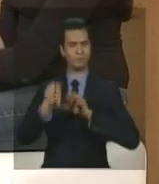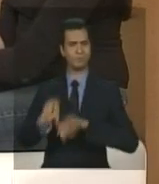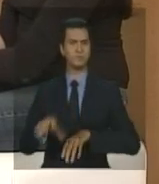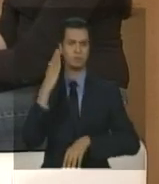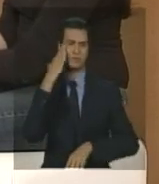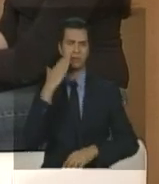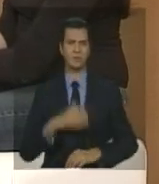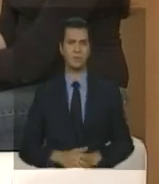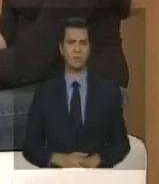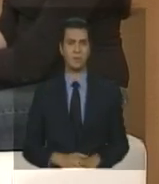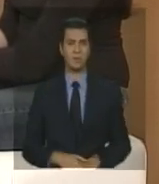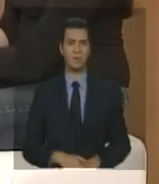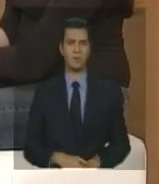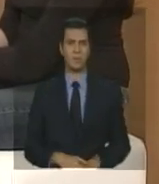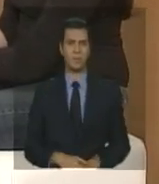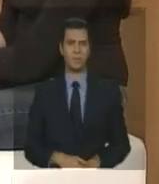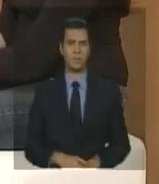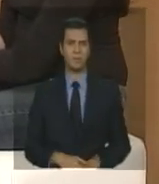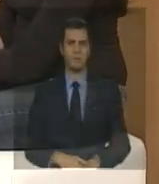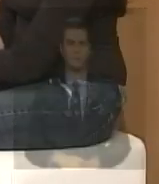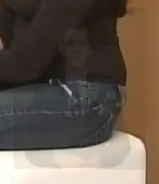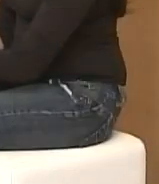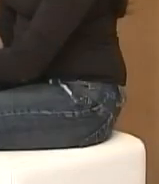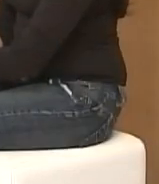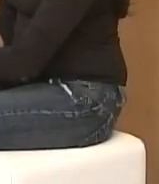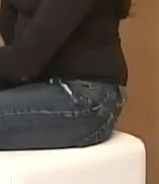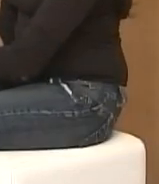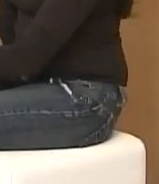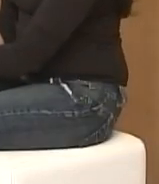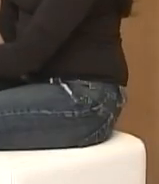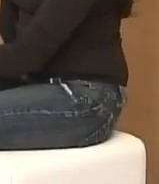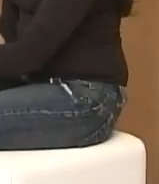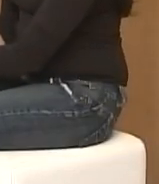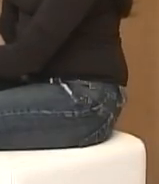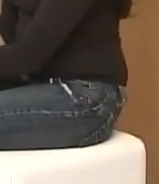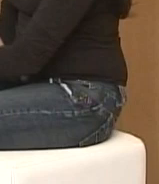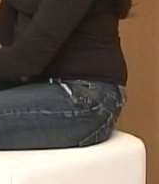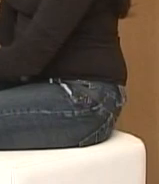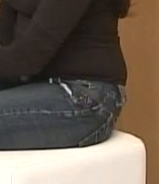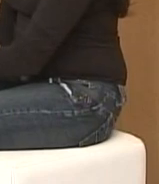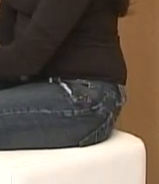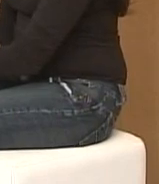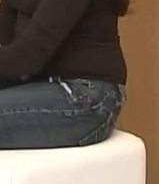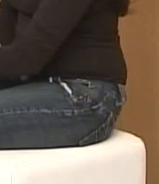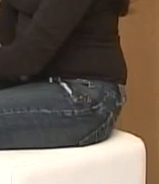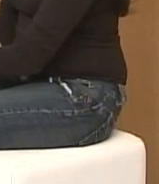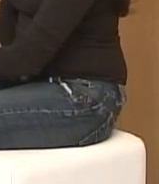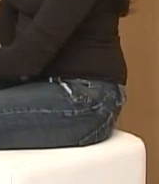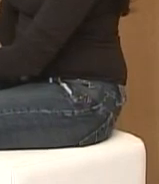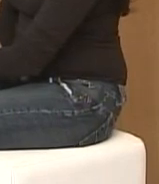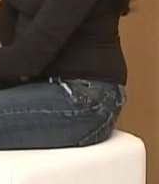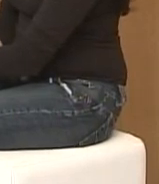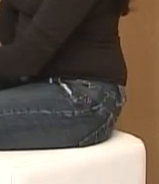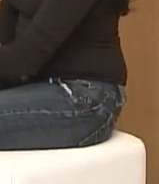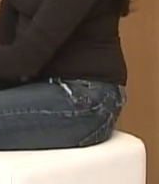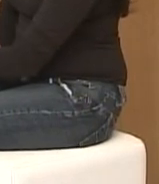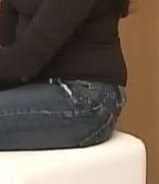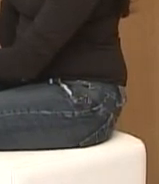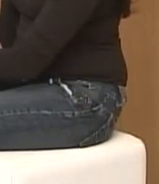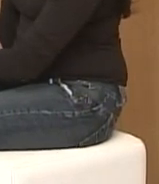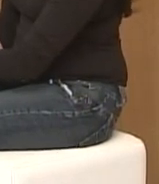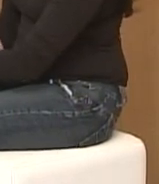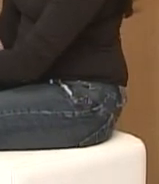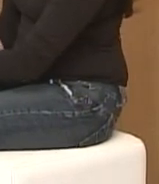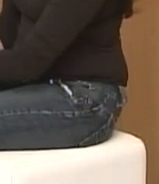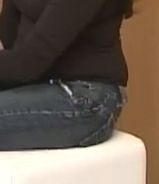já eu vou me comunicar com ele em Libras. Então, assim, pra gente vai ser normal, porque ele já vai crescer adaptado, a gente não vai ter nenhum